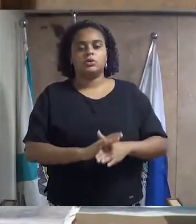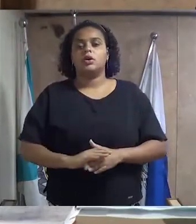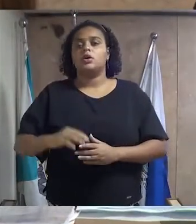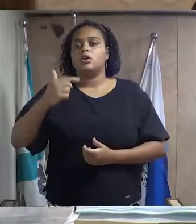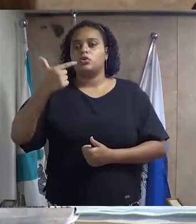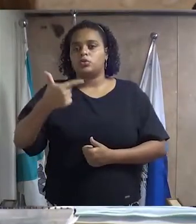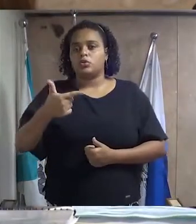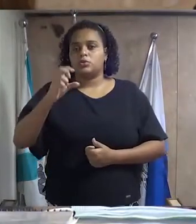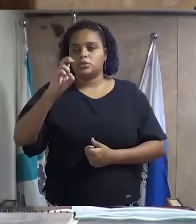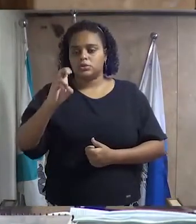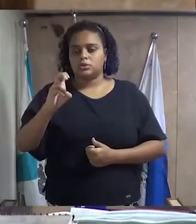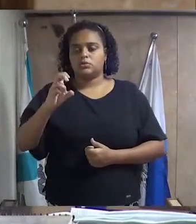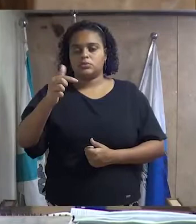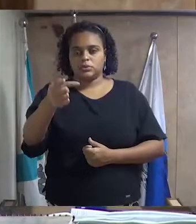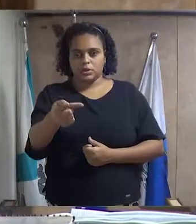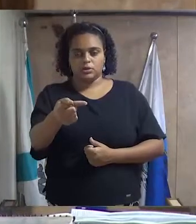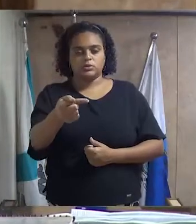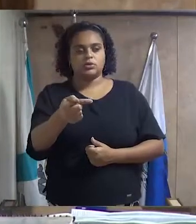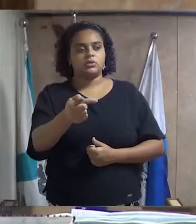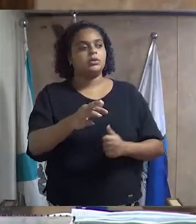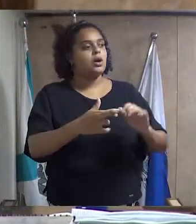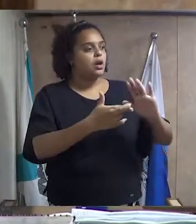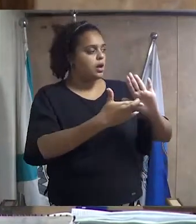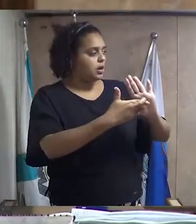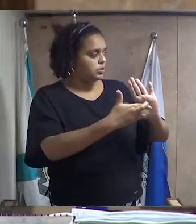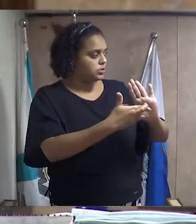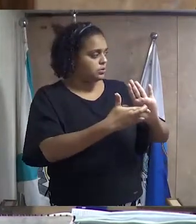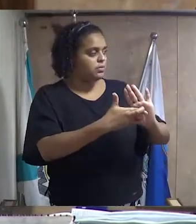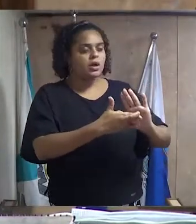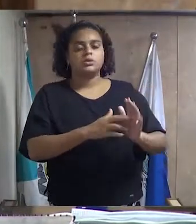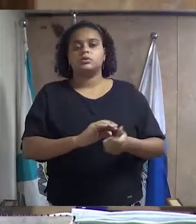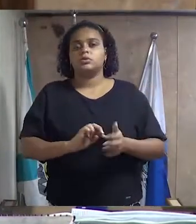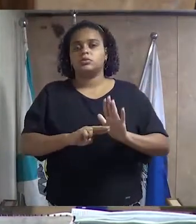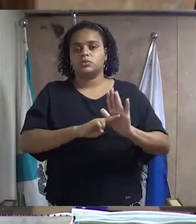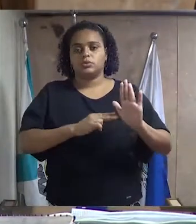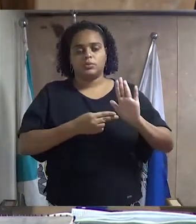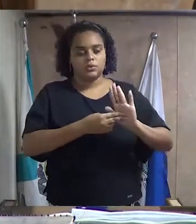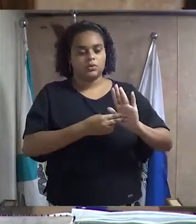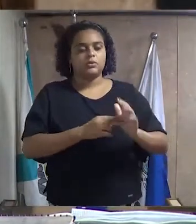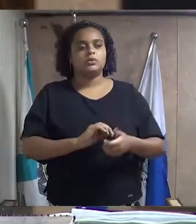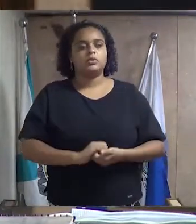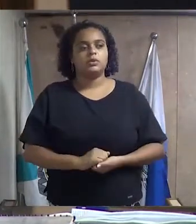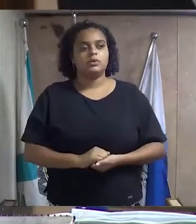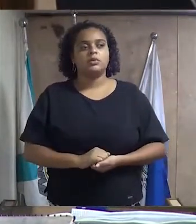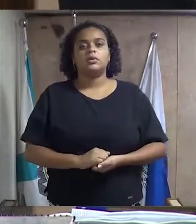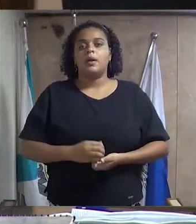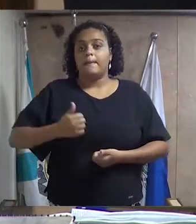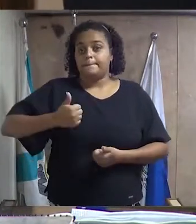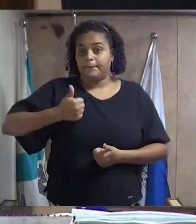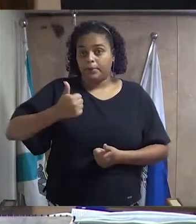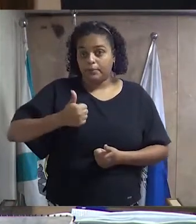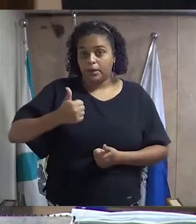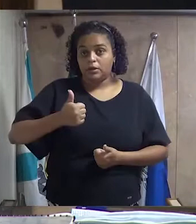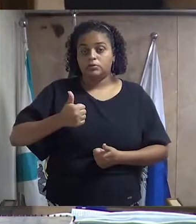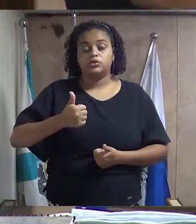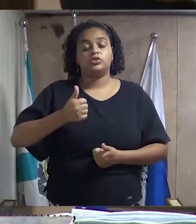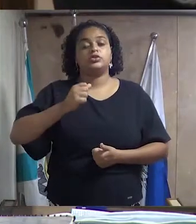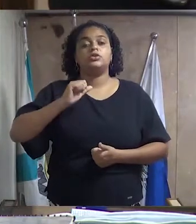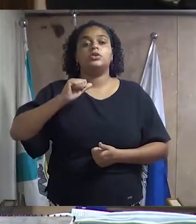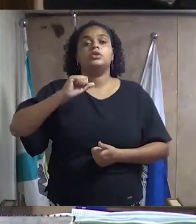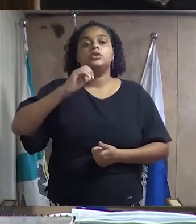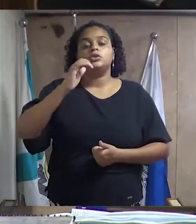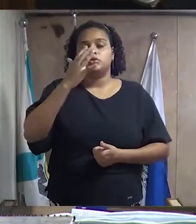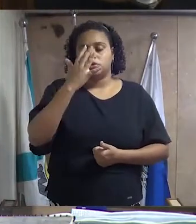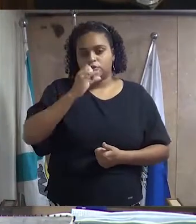com o artigo 257, inciso 2, do Regimento Interno da Câmara Municipal do Duque de Caxias, a contar do 1º de janeiro de